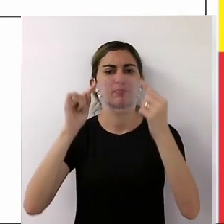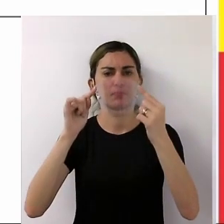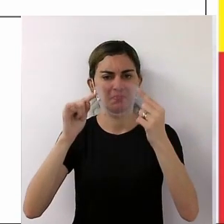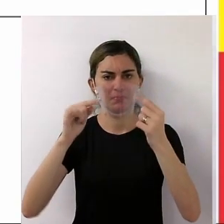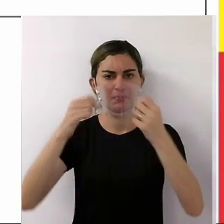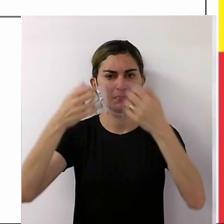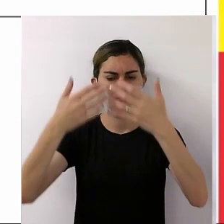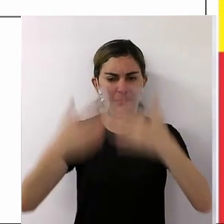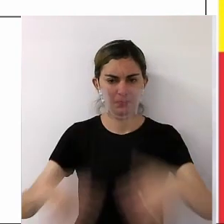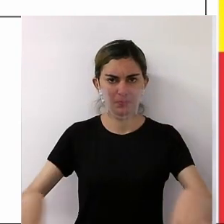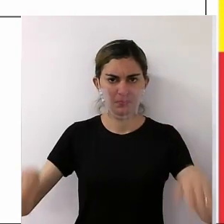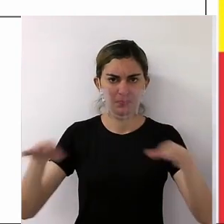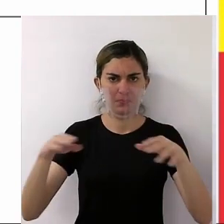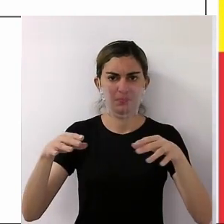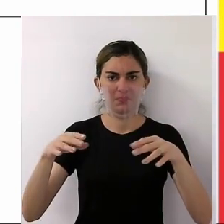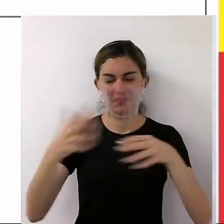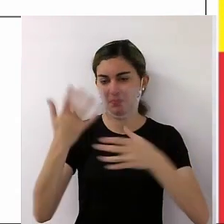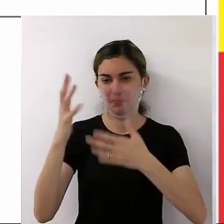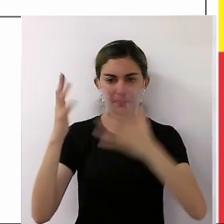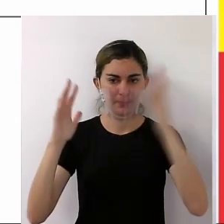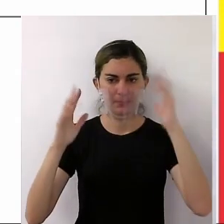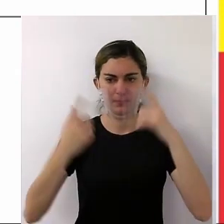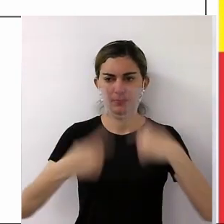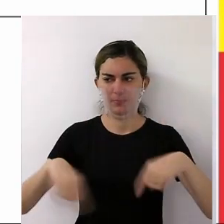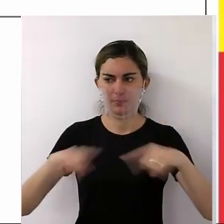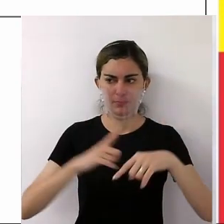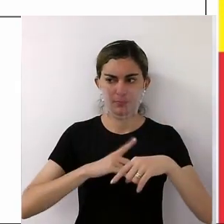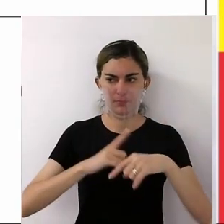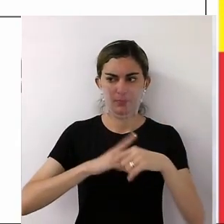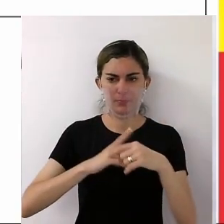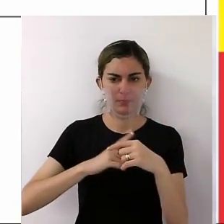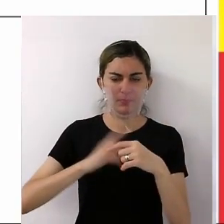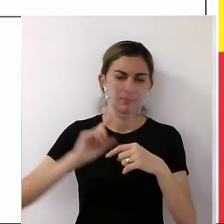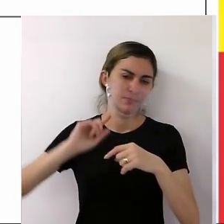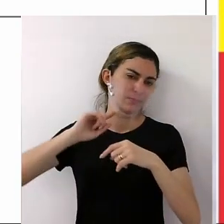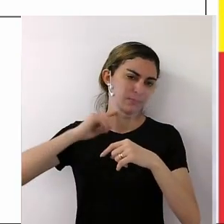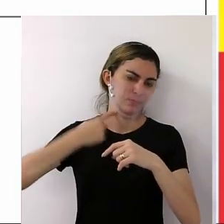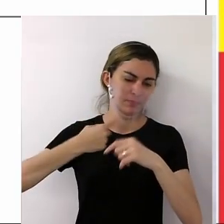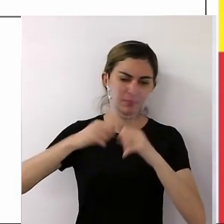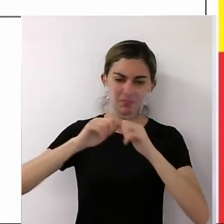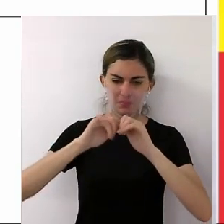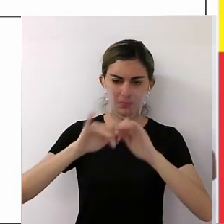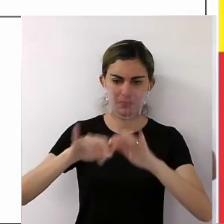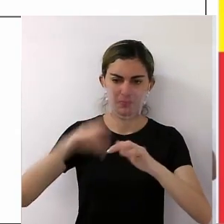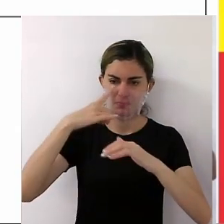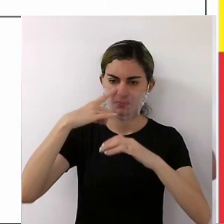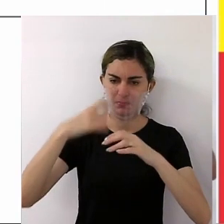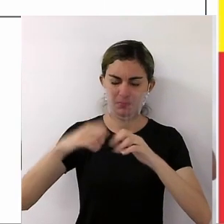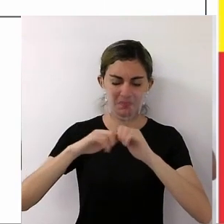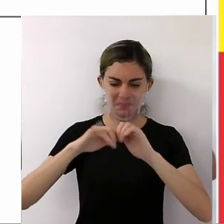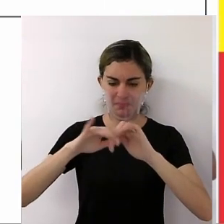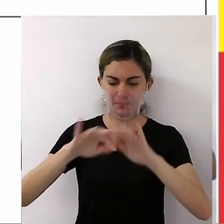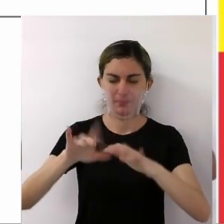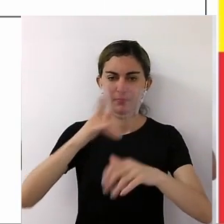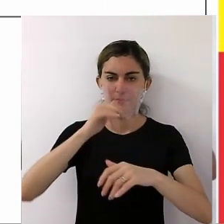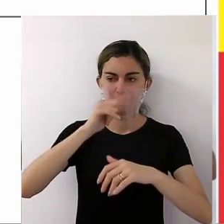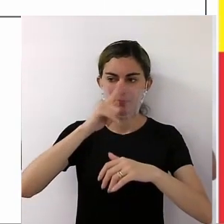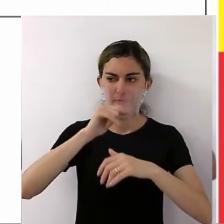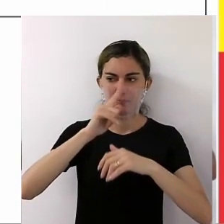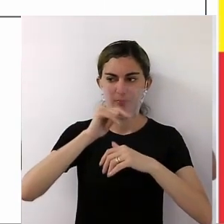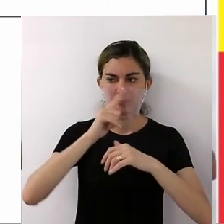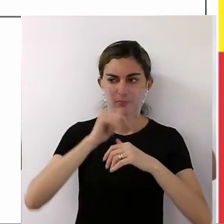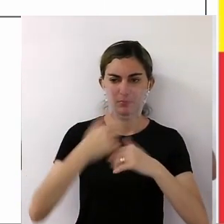desses desastres ambientais, né? A gente tem a poluição das águas. A poluição